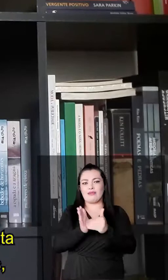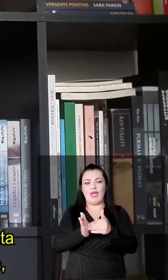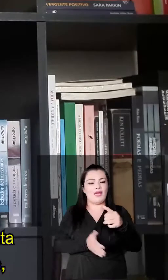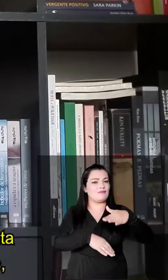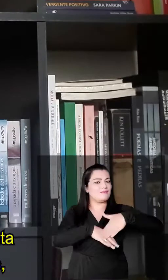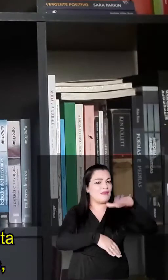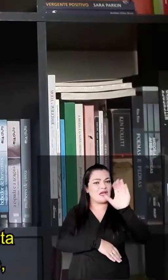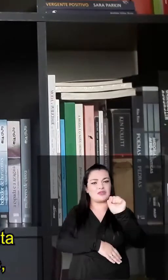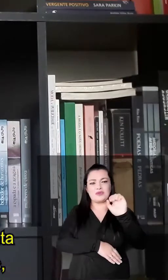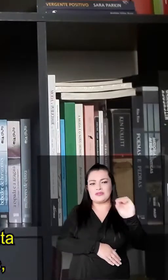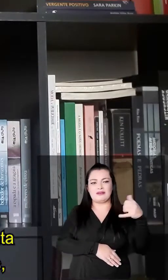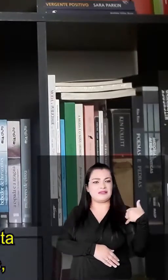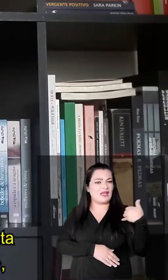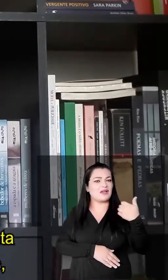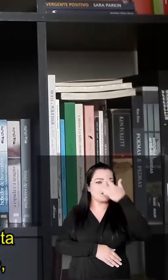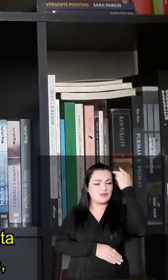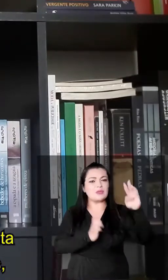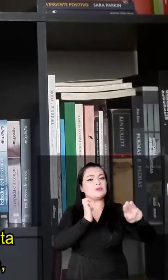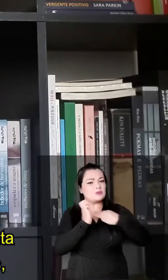80 e tantos anos já,